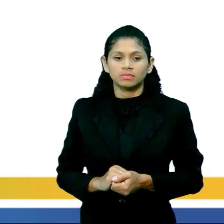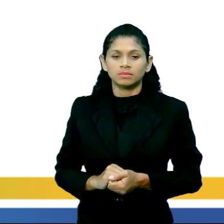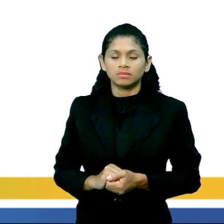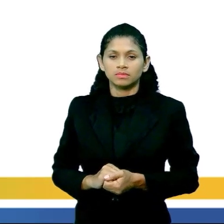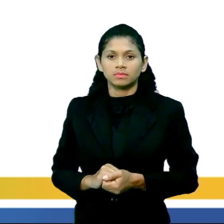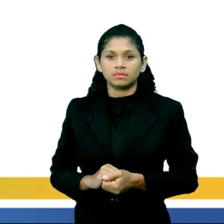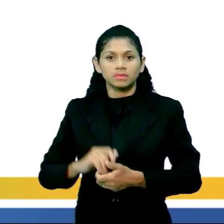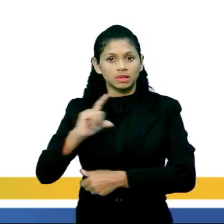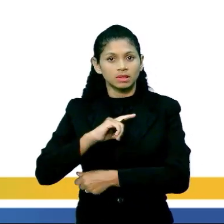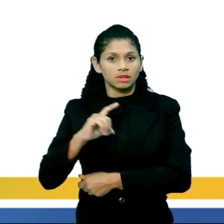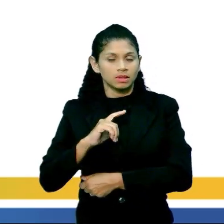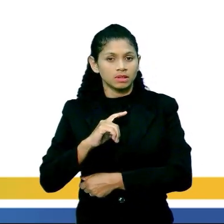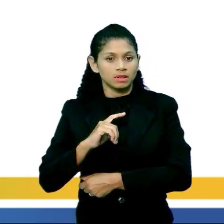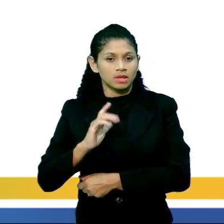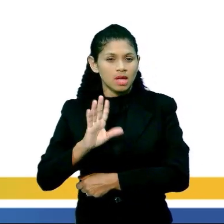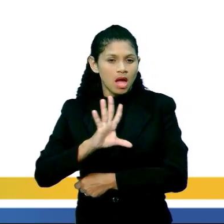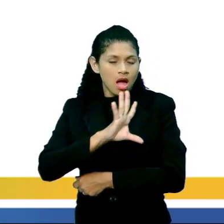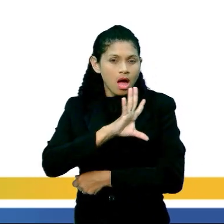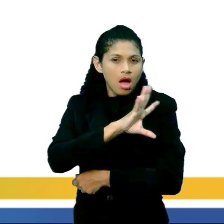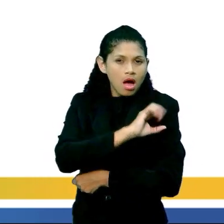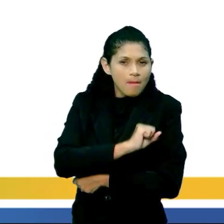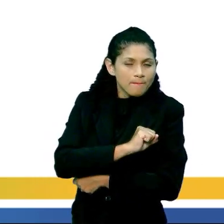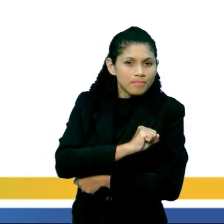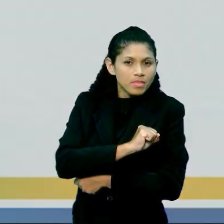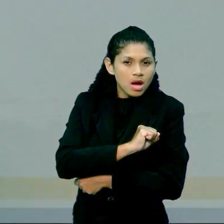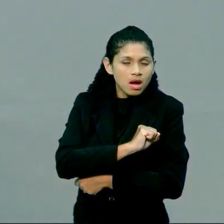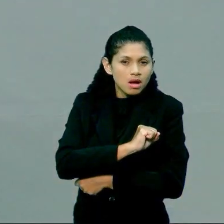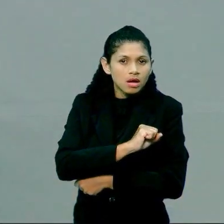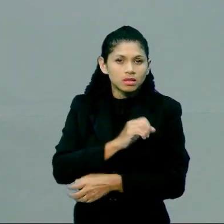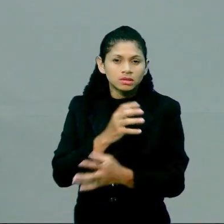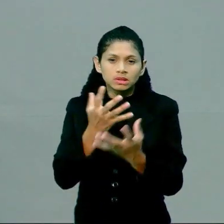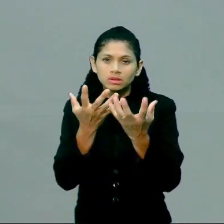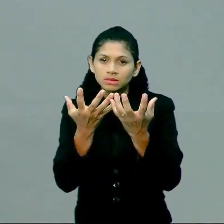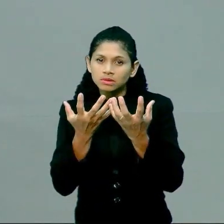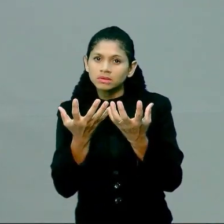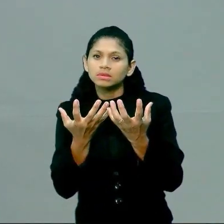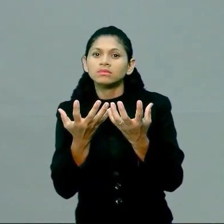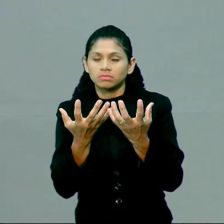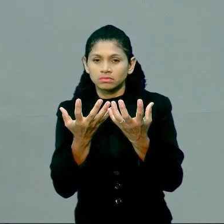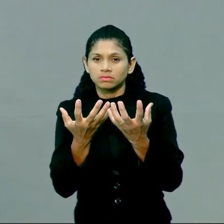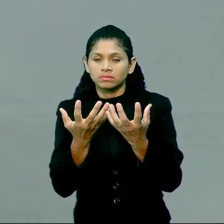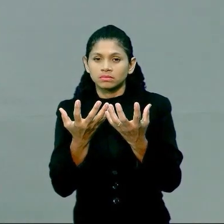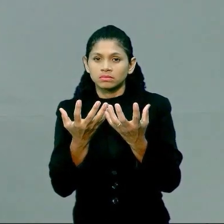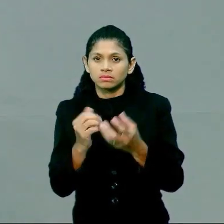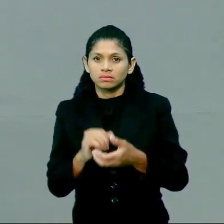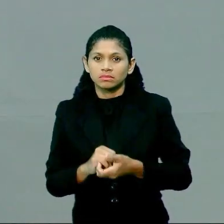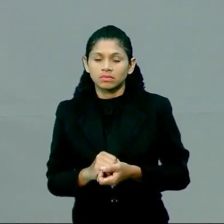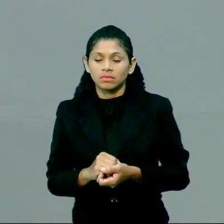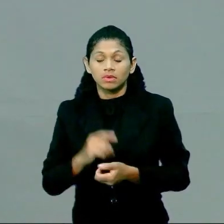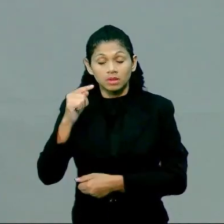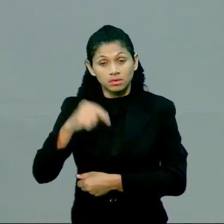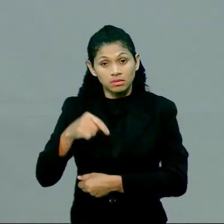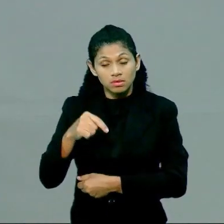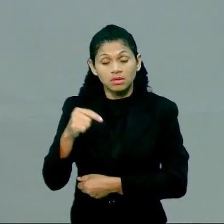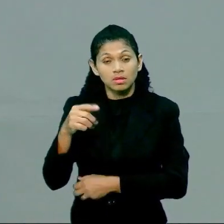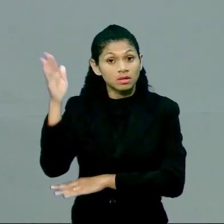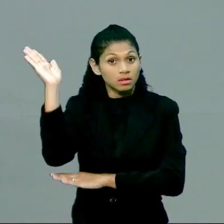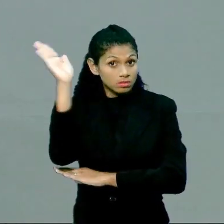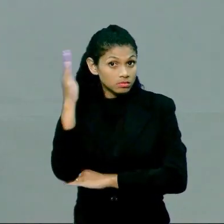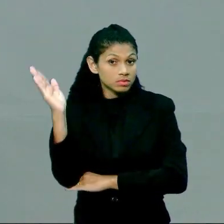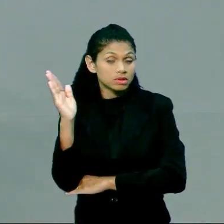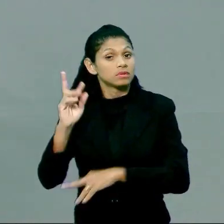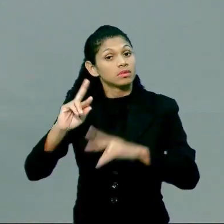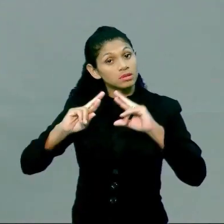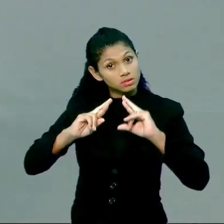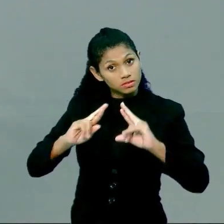tem a palavra amar e querer. Amar e querer aqui para nós não é sinônimo, né? Uma coisa é querer, outra coisa é amar, mas é um sentimento mais